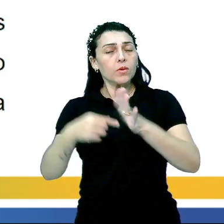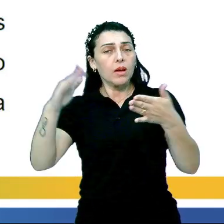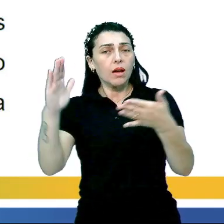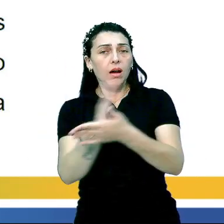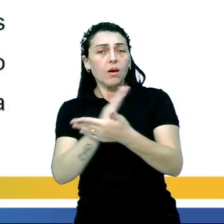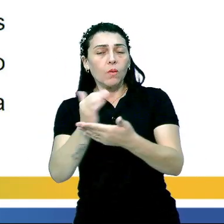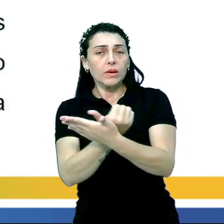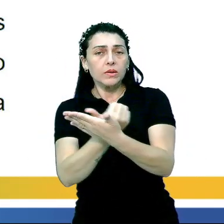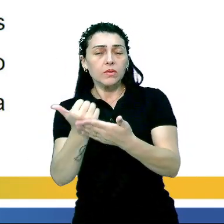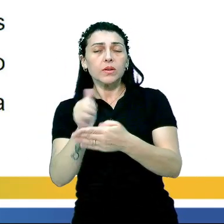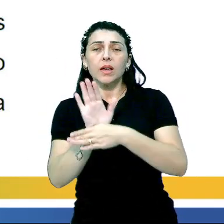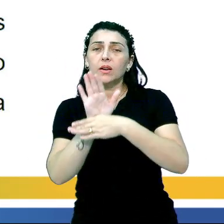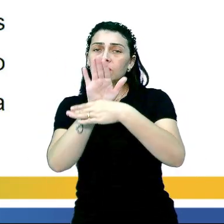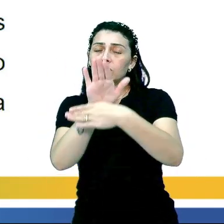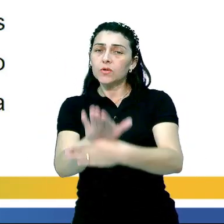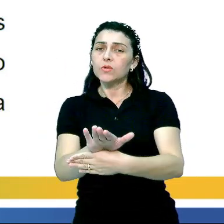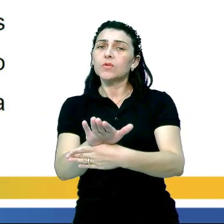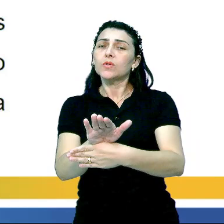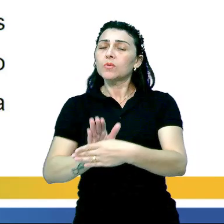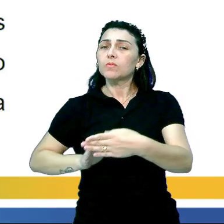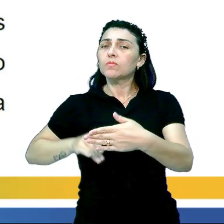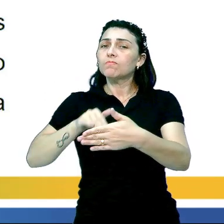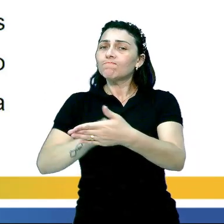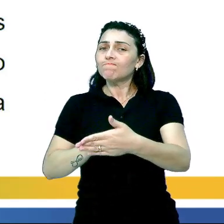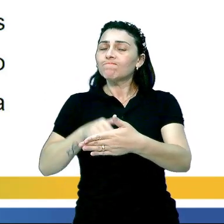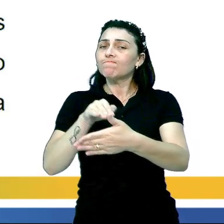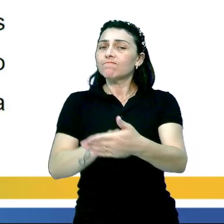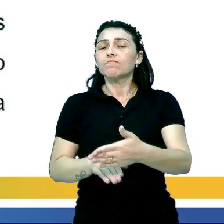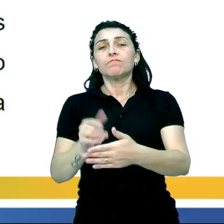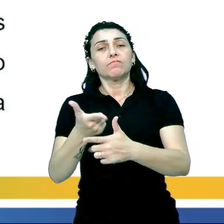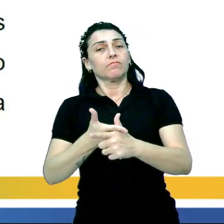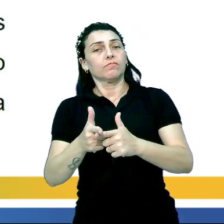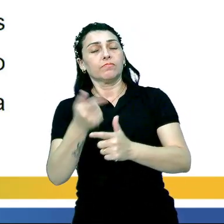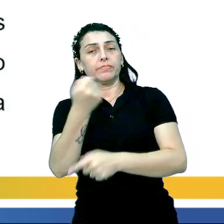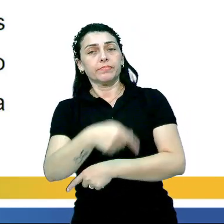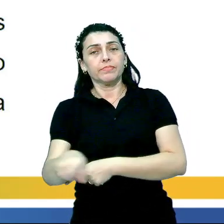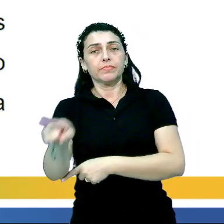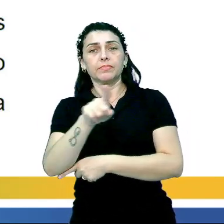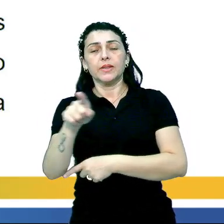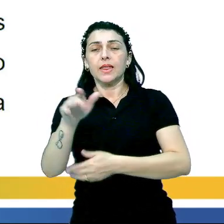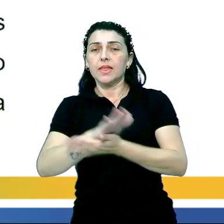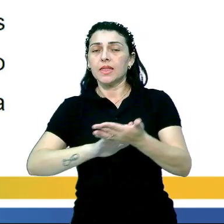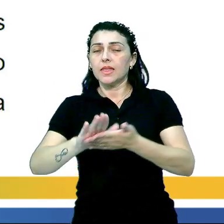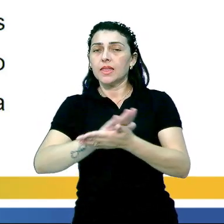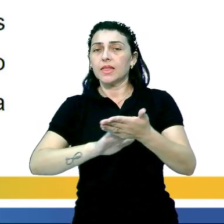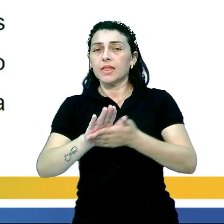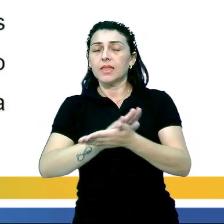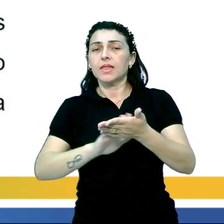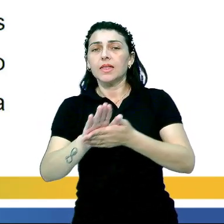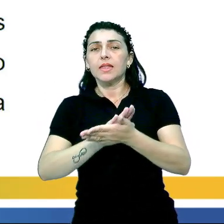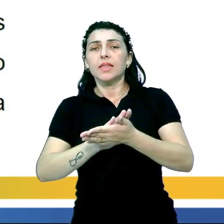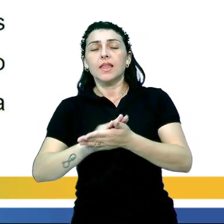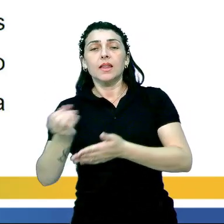alguma ação que ajude no enfrentamento do problema. Não precisa ser nada inédito, só precisa ser